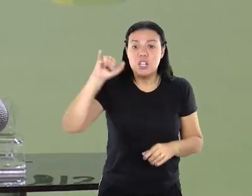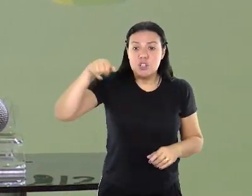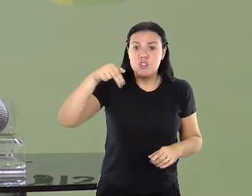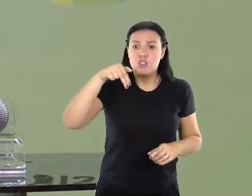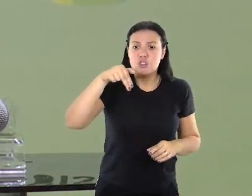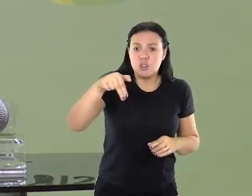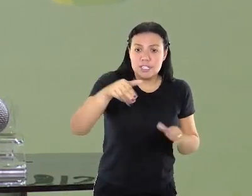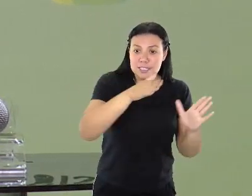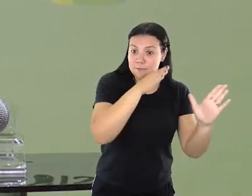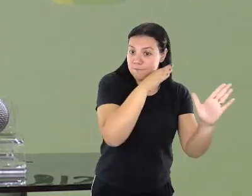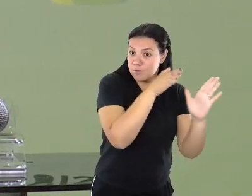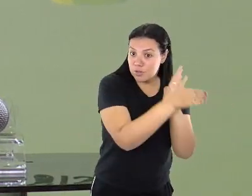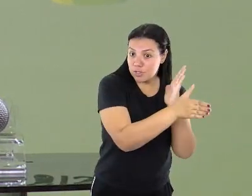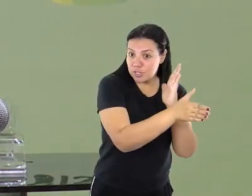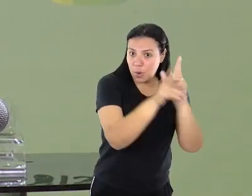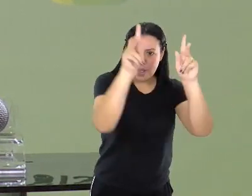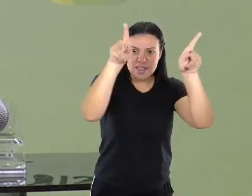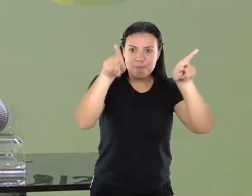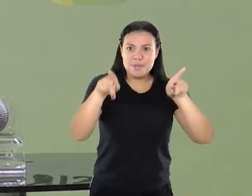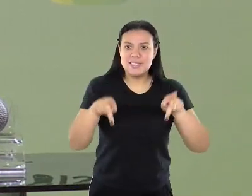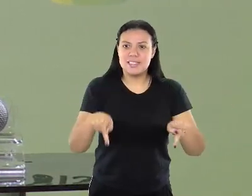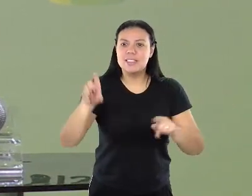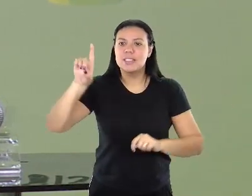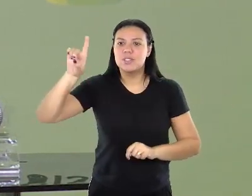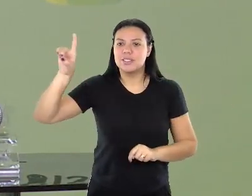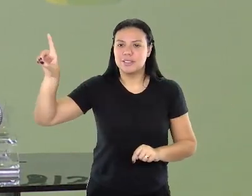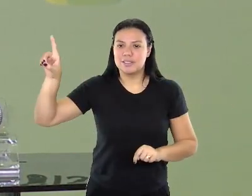Deus. E a gente